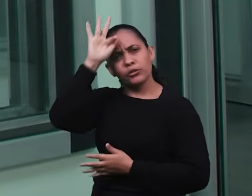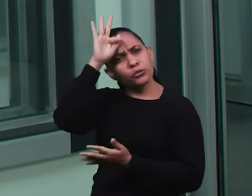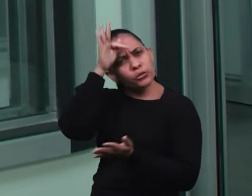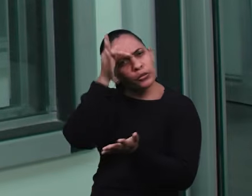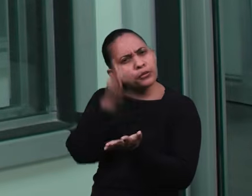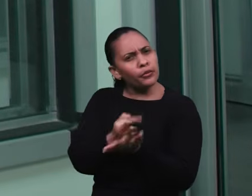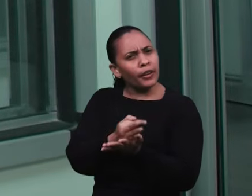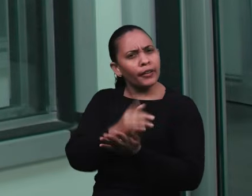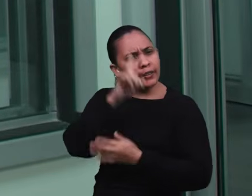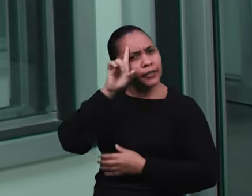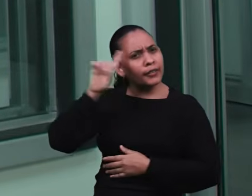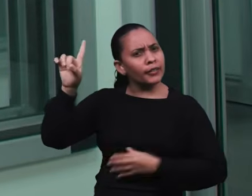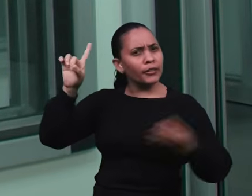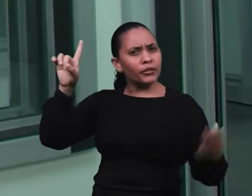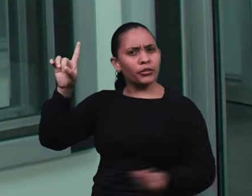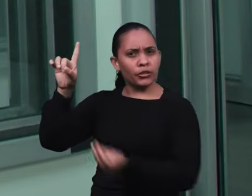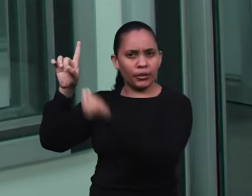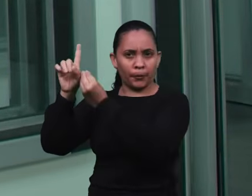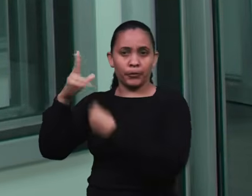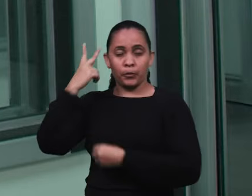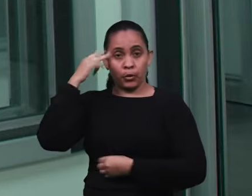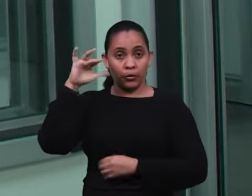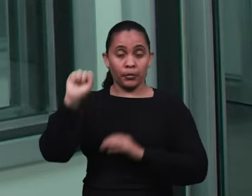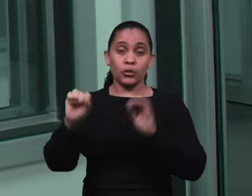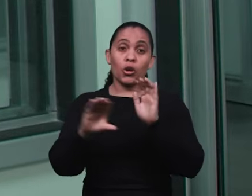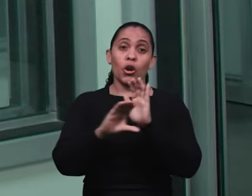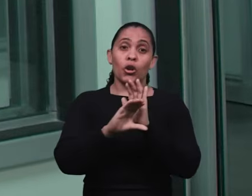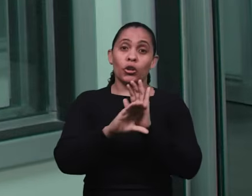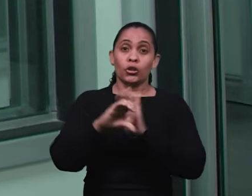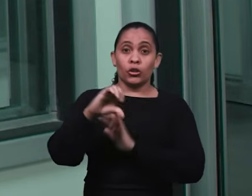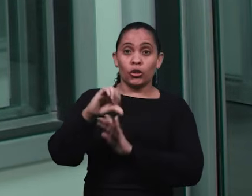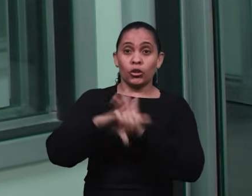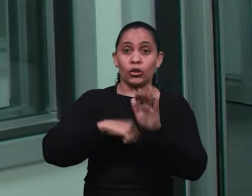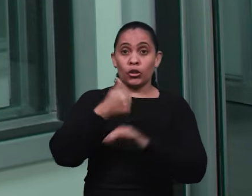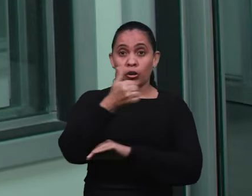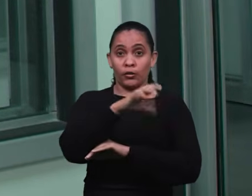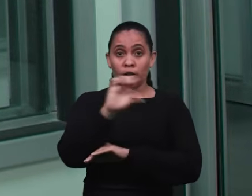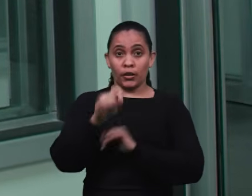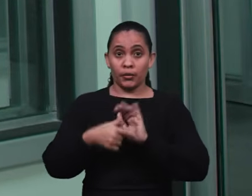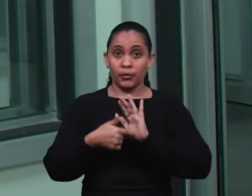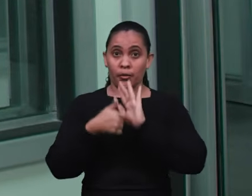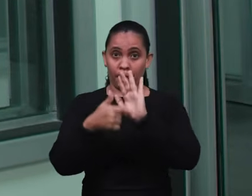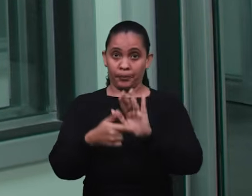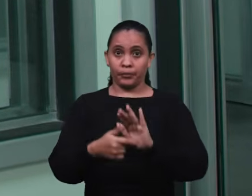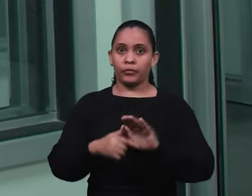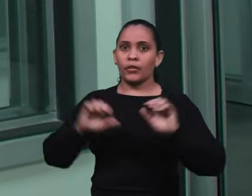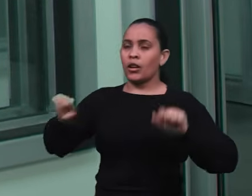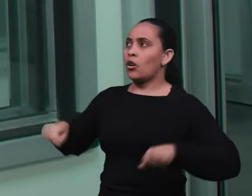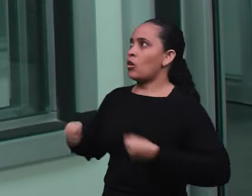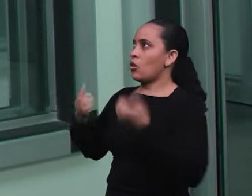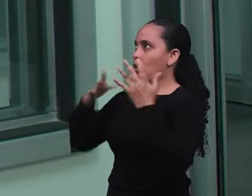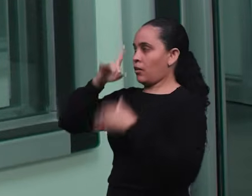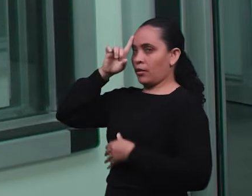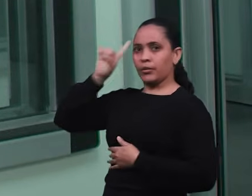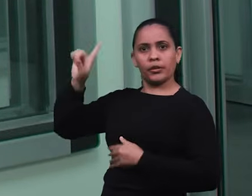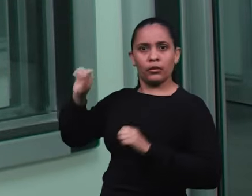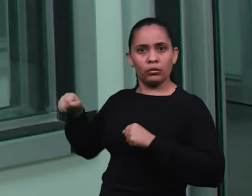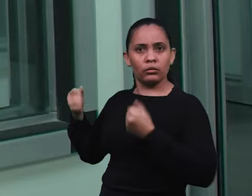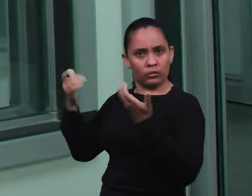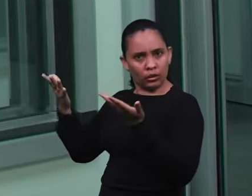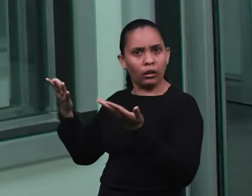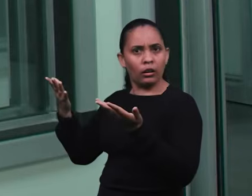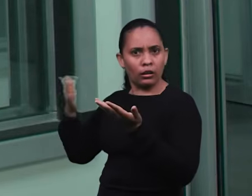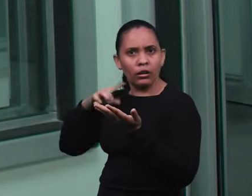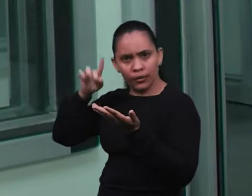fé. Aquilo que Deus te deu, né? Lá em Provérbios 3, 9, 10, né? Podemos dizer assim, ó, a honra ao Senhor com os teus